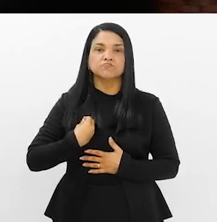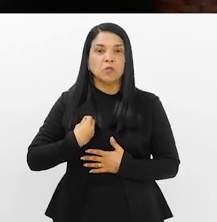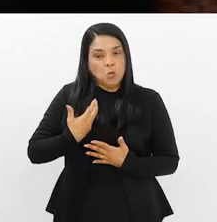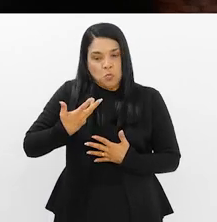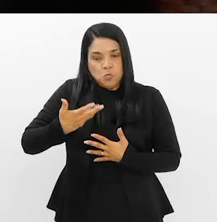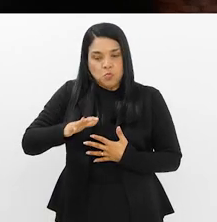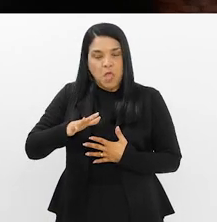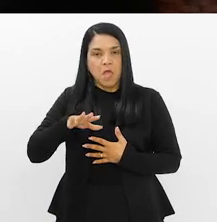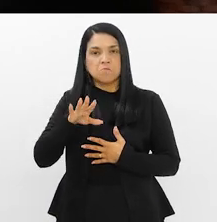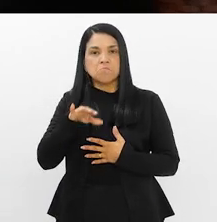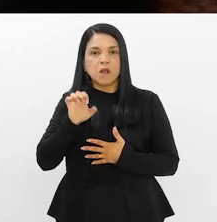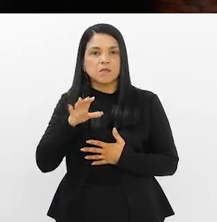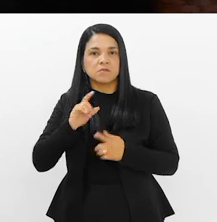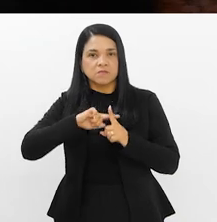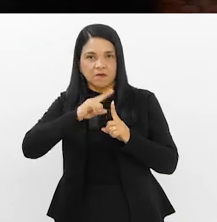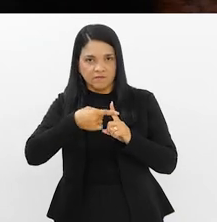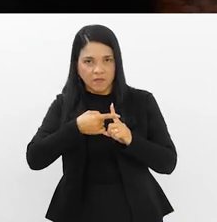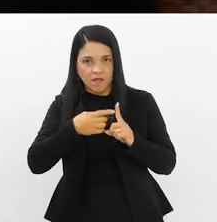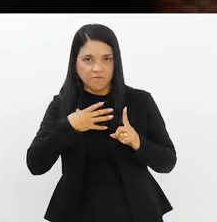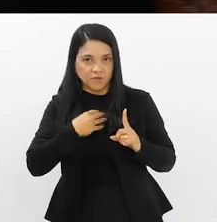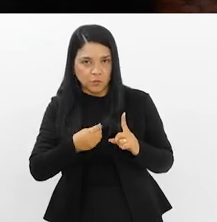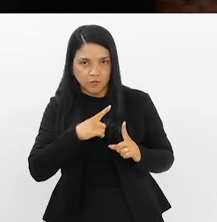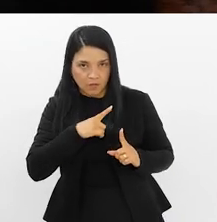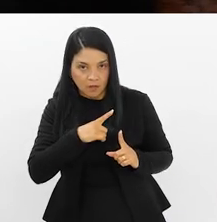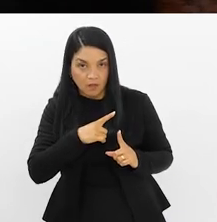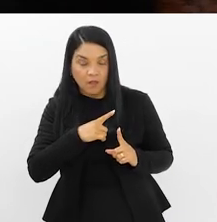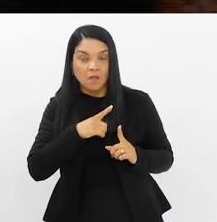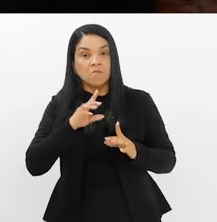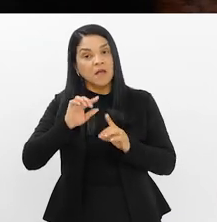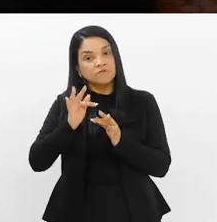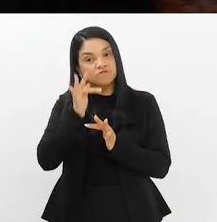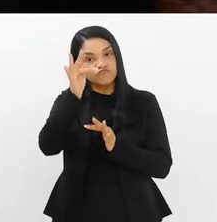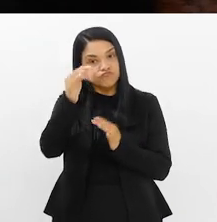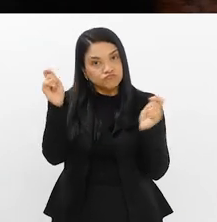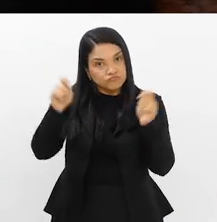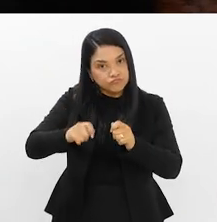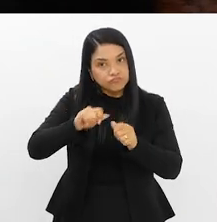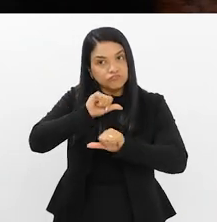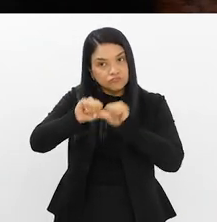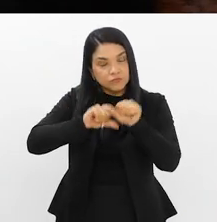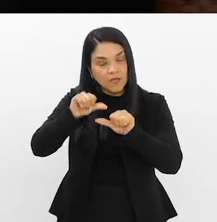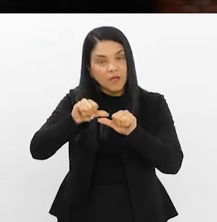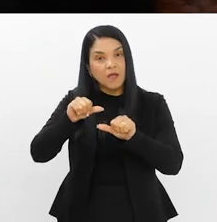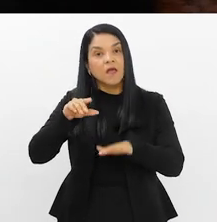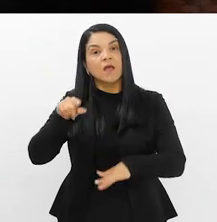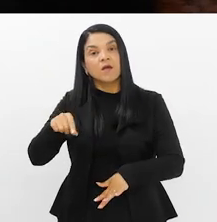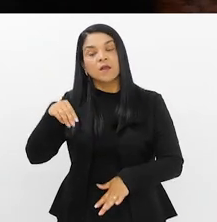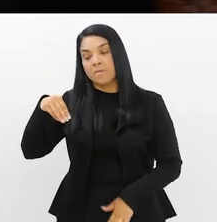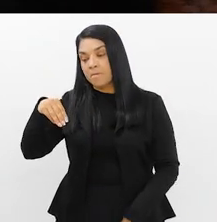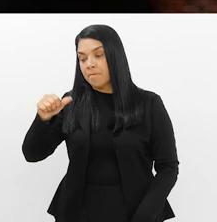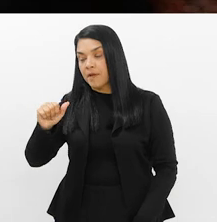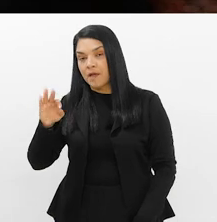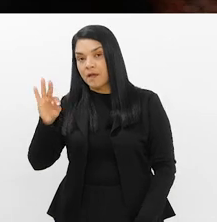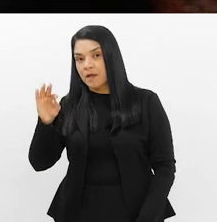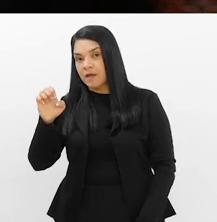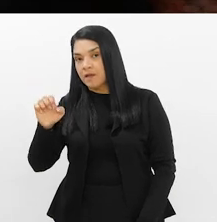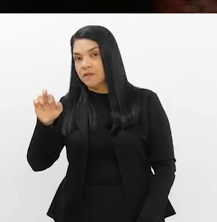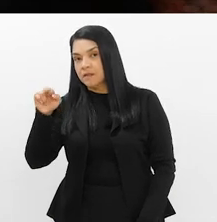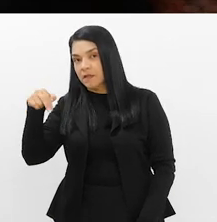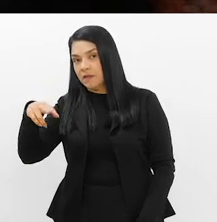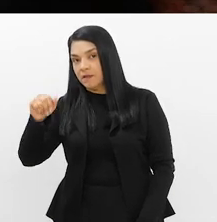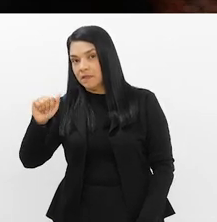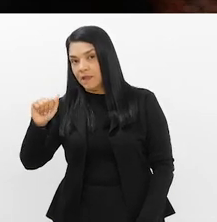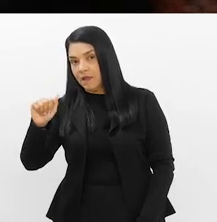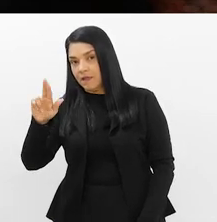questões, não quero ser mãe. Mas será que lá na frente eu posso mudar? E maternar. Também a gente já tivemos